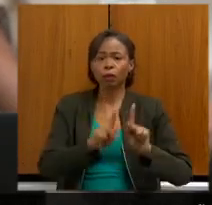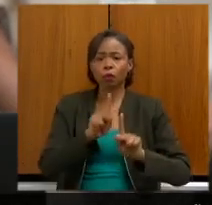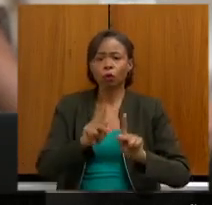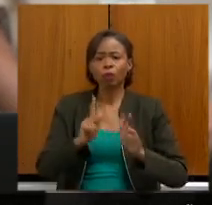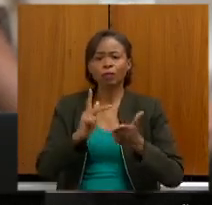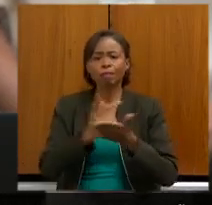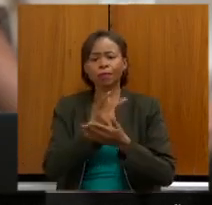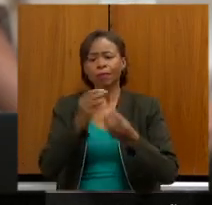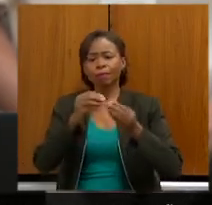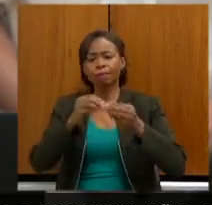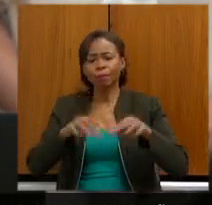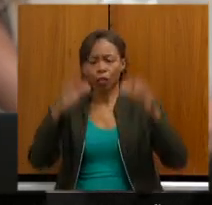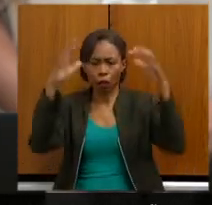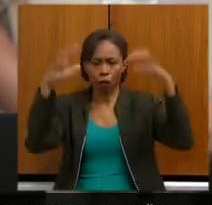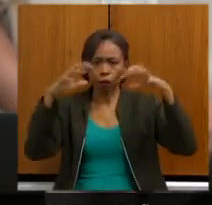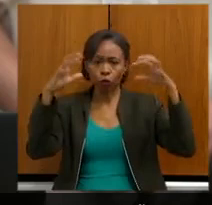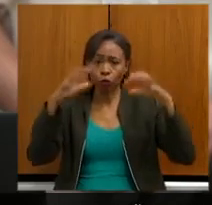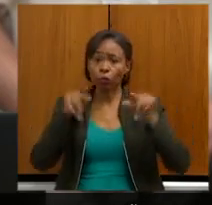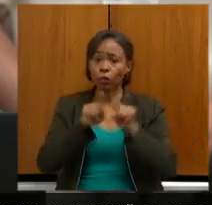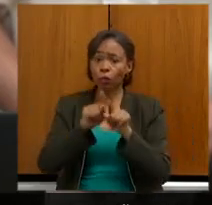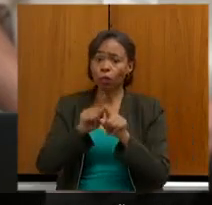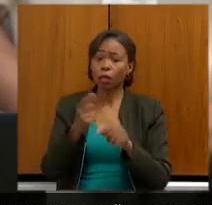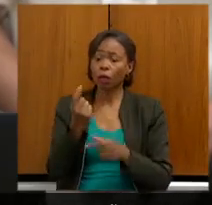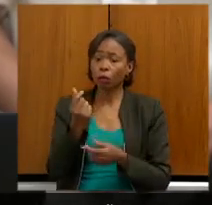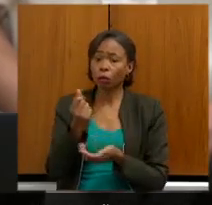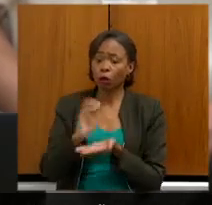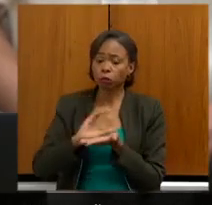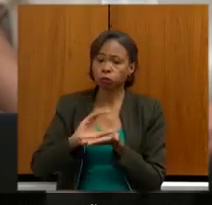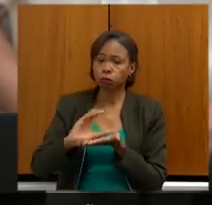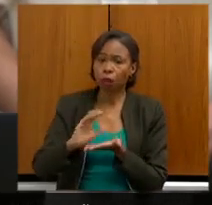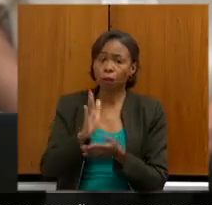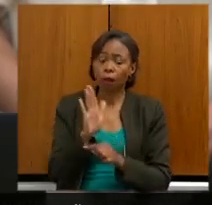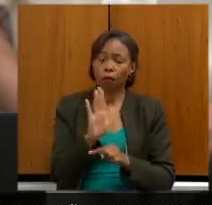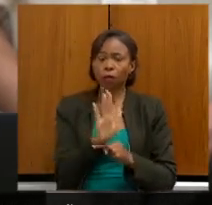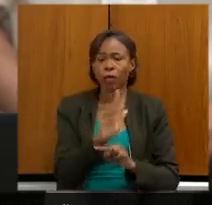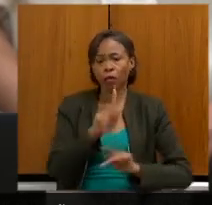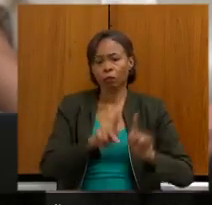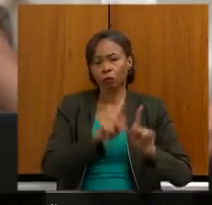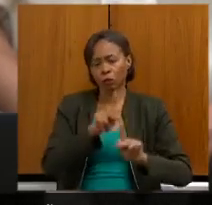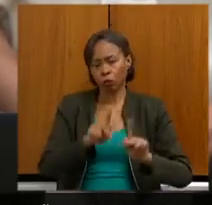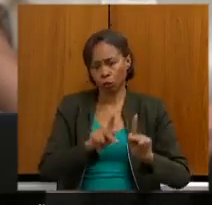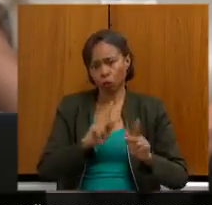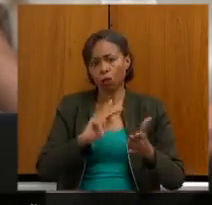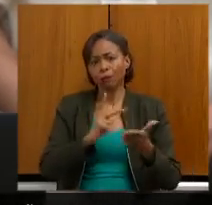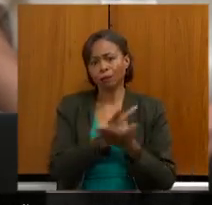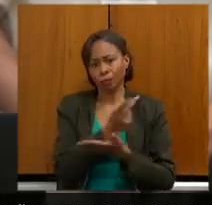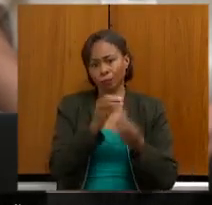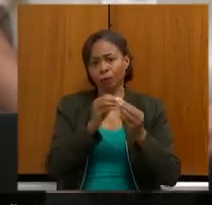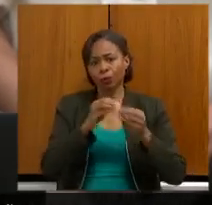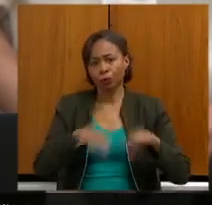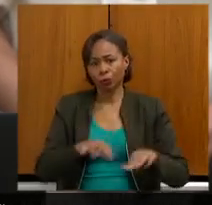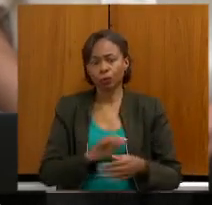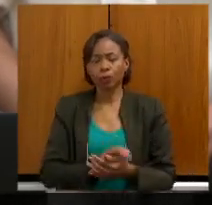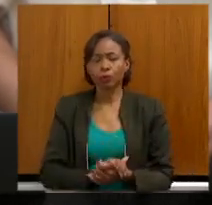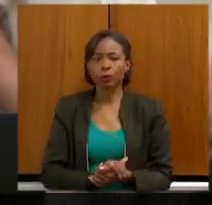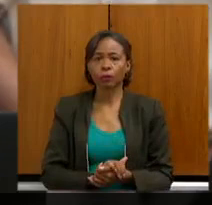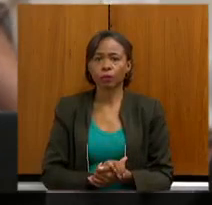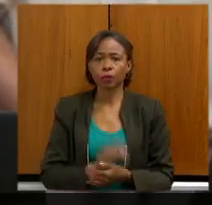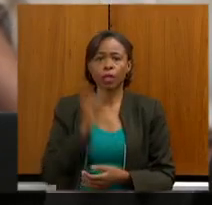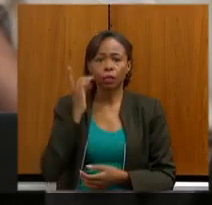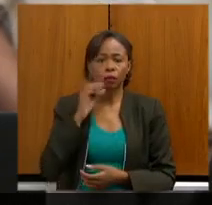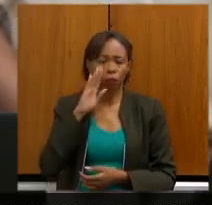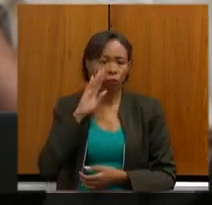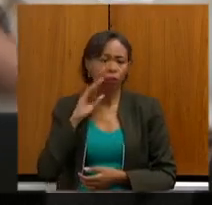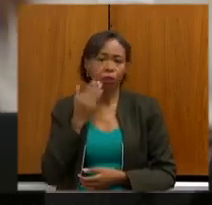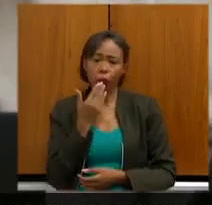pela criação de um fundo permanente para amparar as pessoas visto o primeiro ter sido recorrente no estado Deputado a